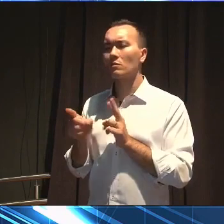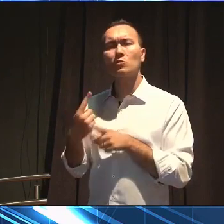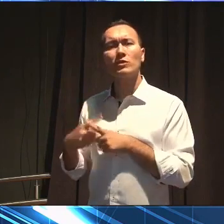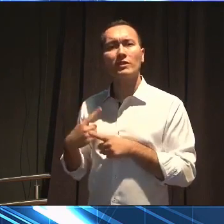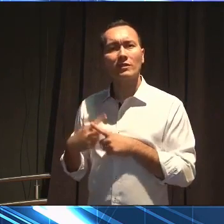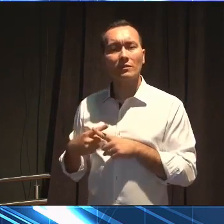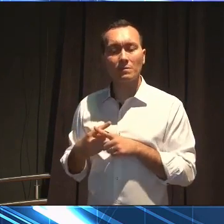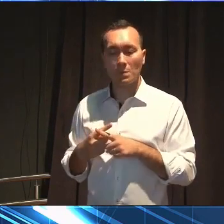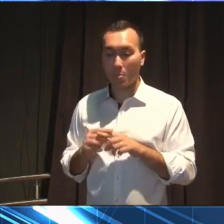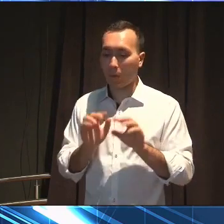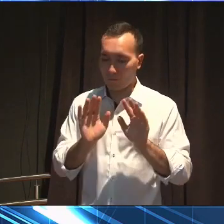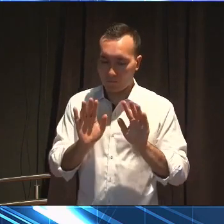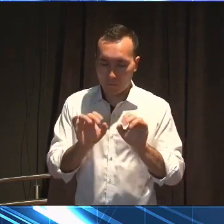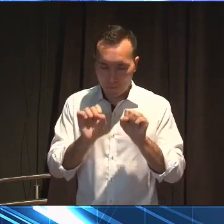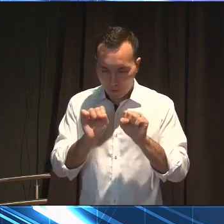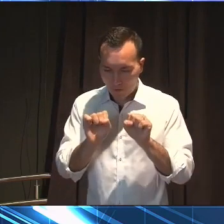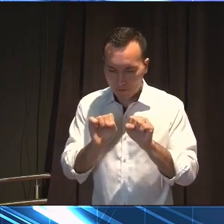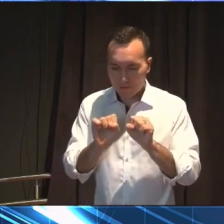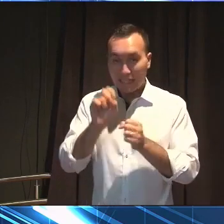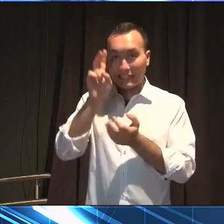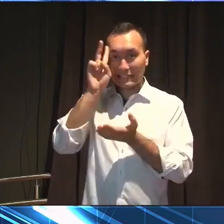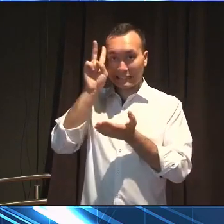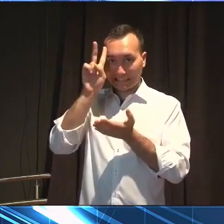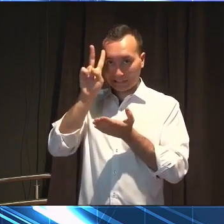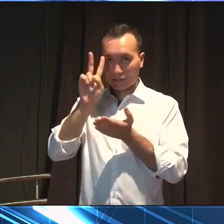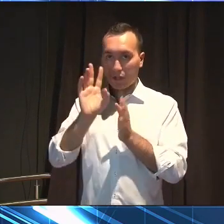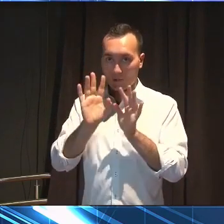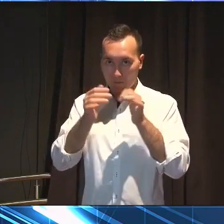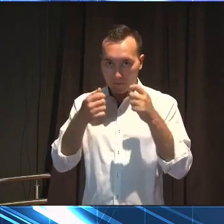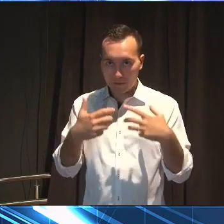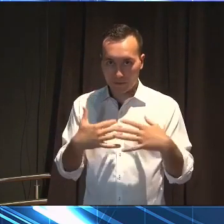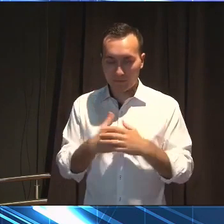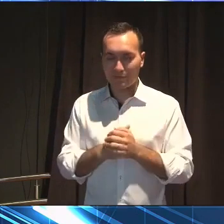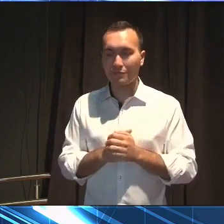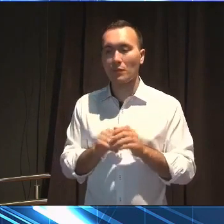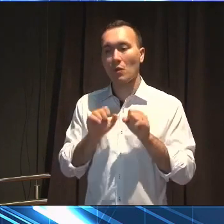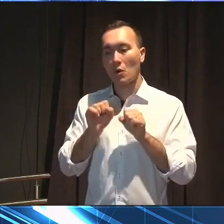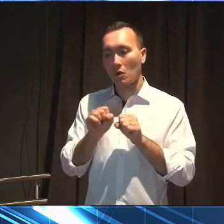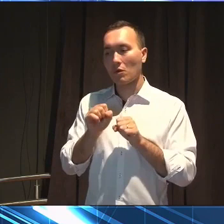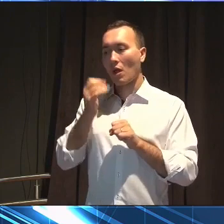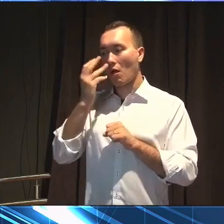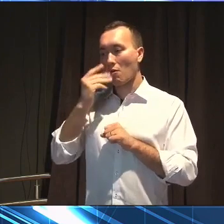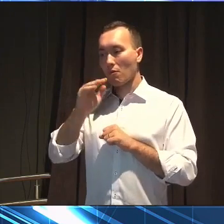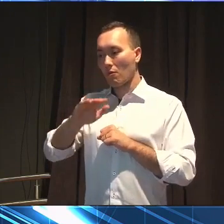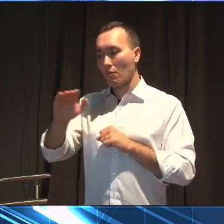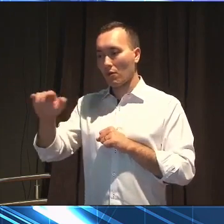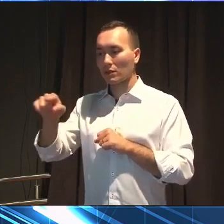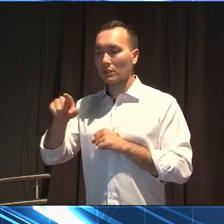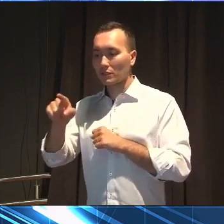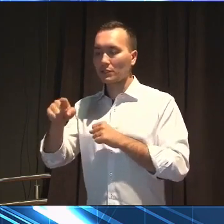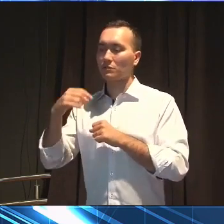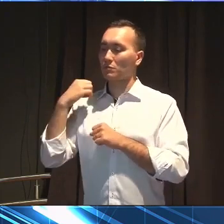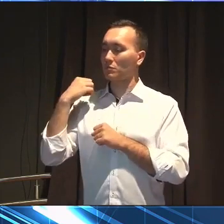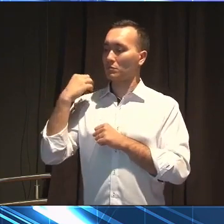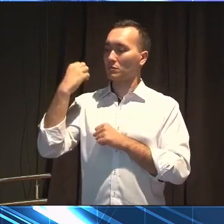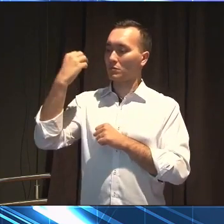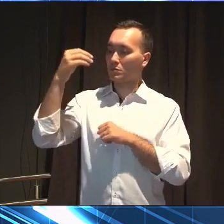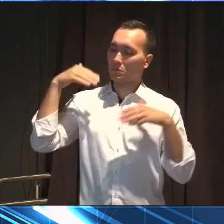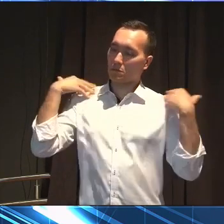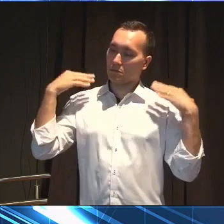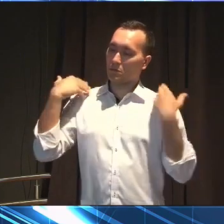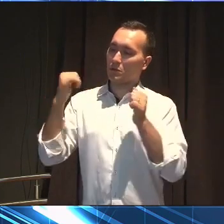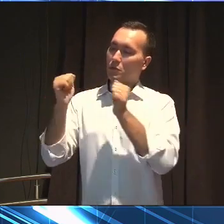É provável, vou contar uma história, né, que uma criança saiu um dia com os pais ou seus tutores pela